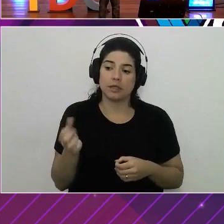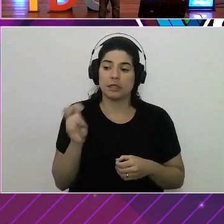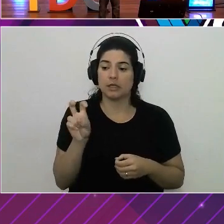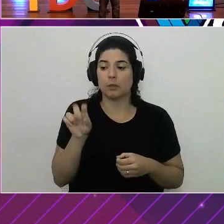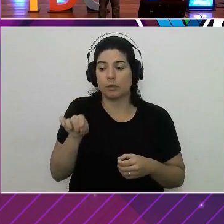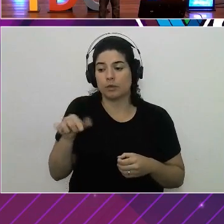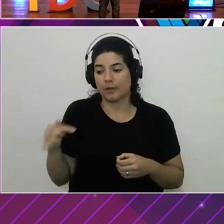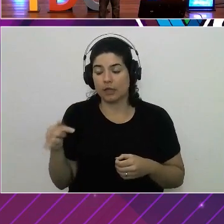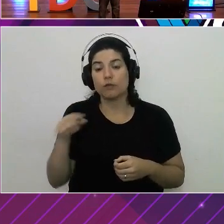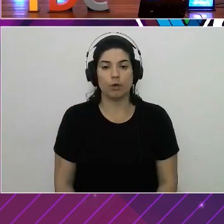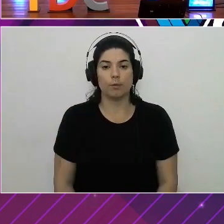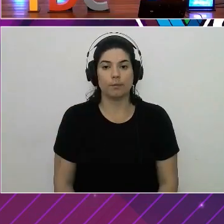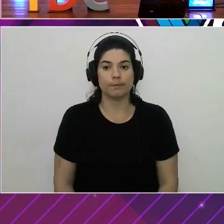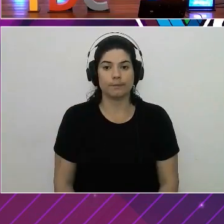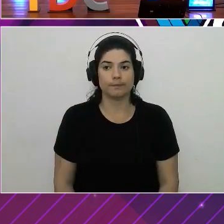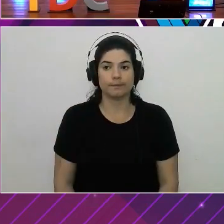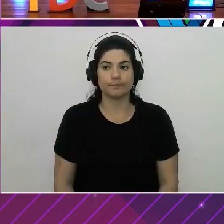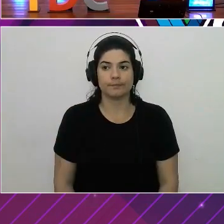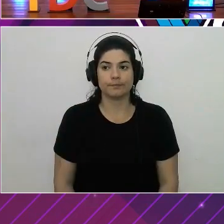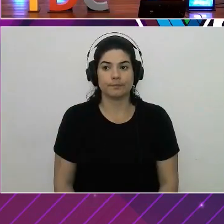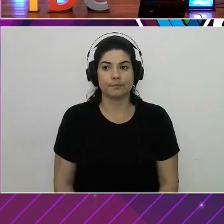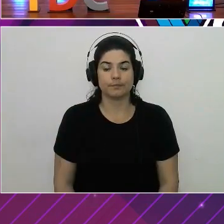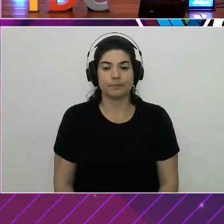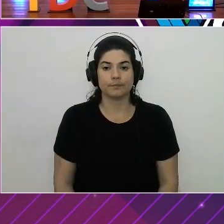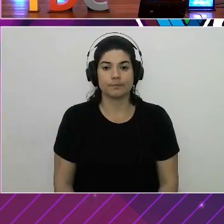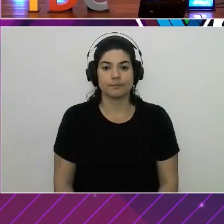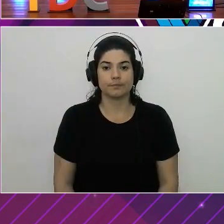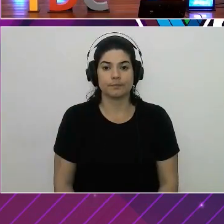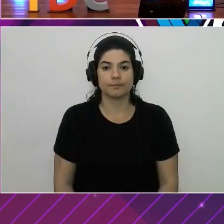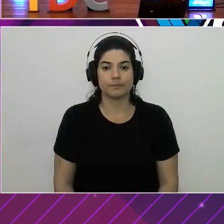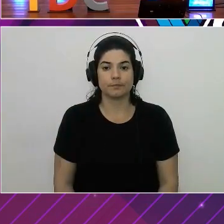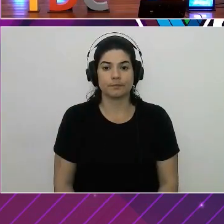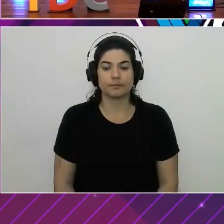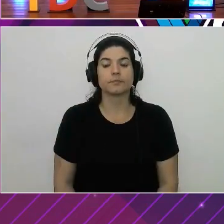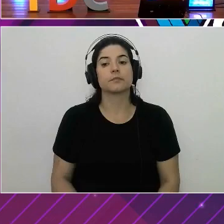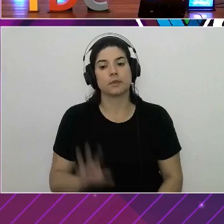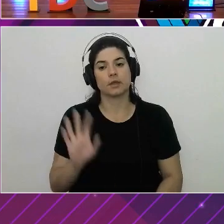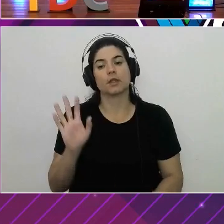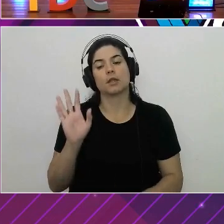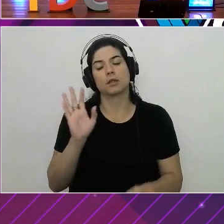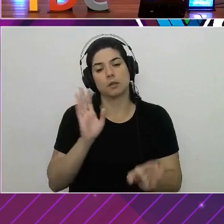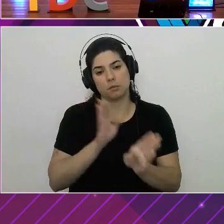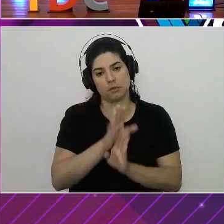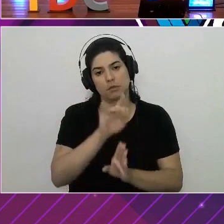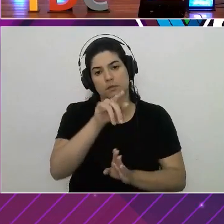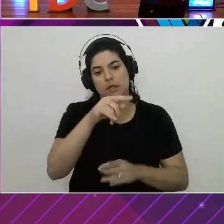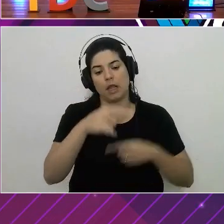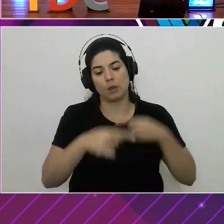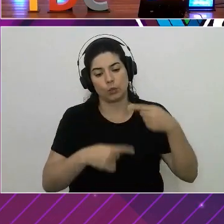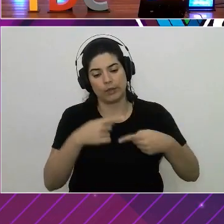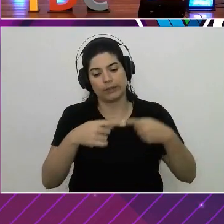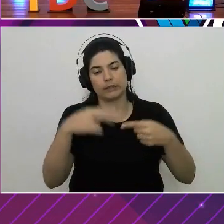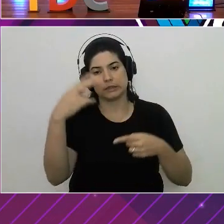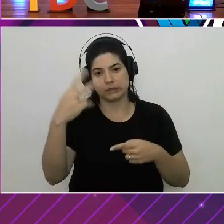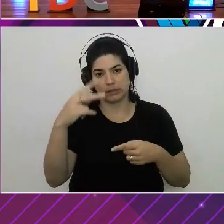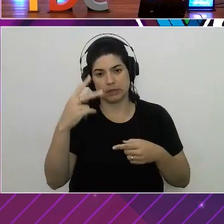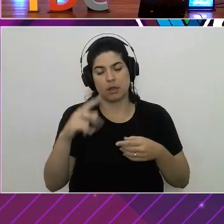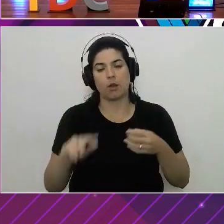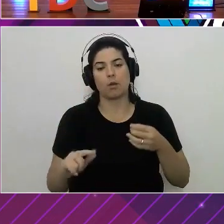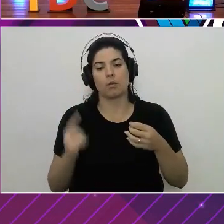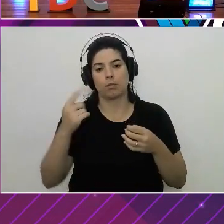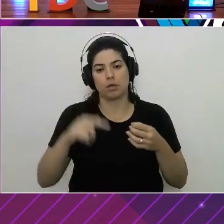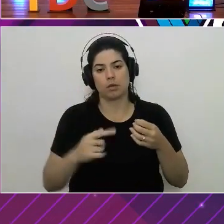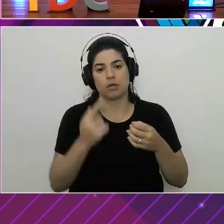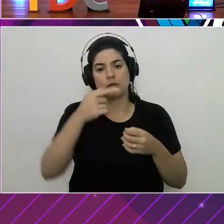vocês façam atualização. Então, como eu estava falando, eu recomendo que vocês atualizem, tá? Porque o banco 5.6 é um banco que a gente